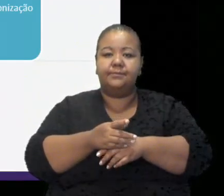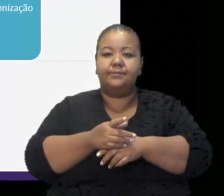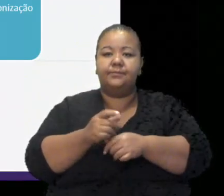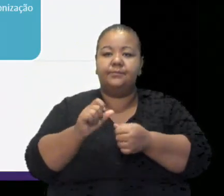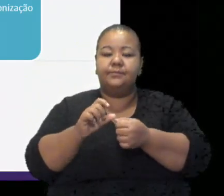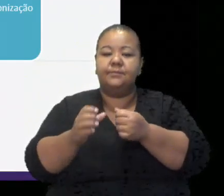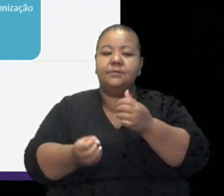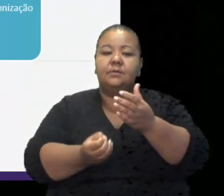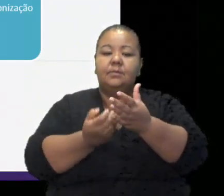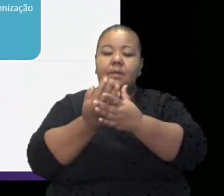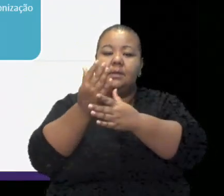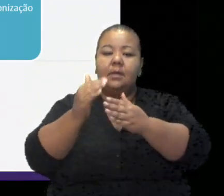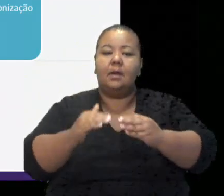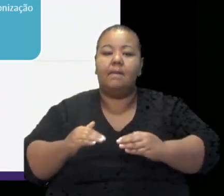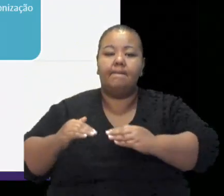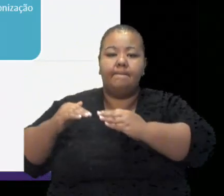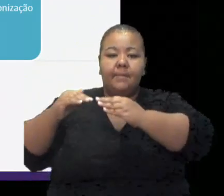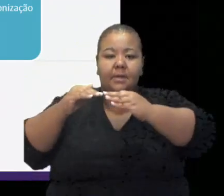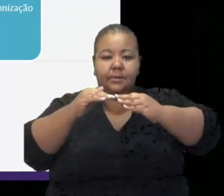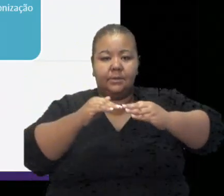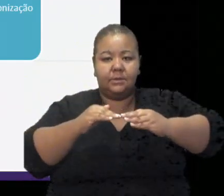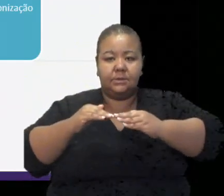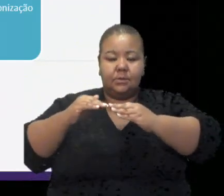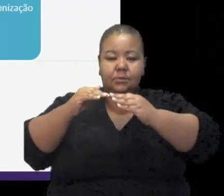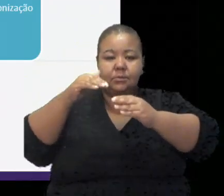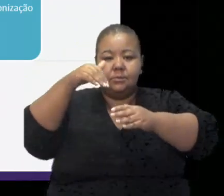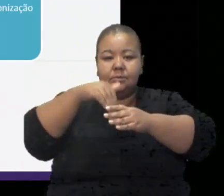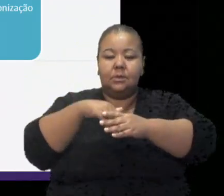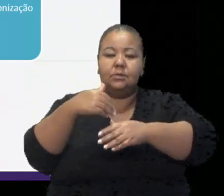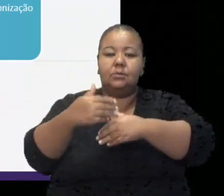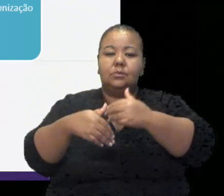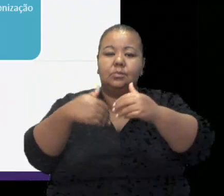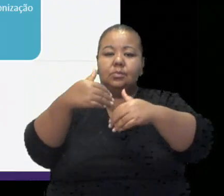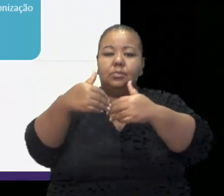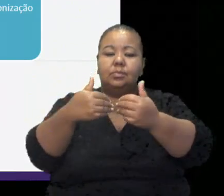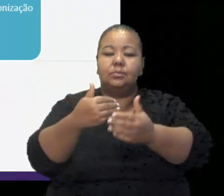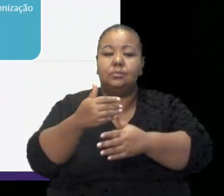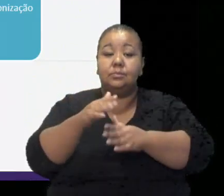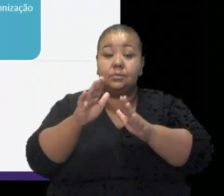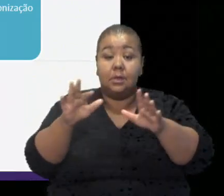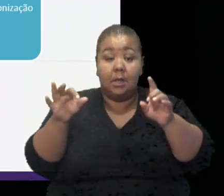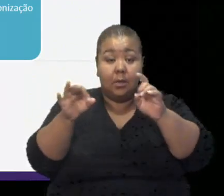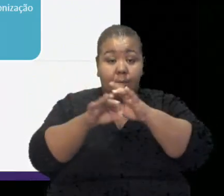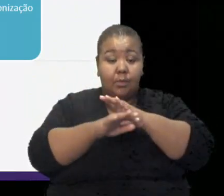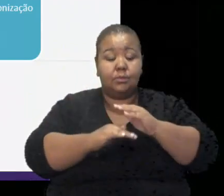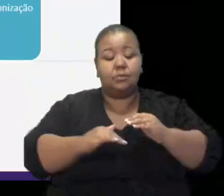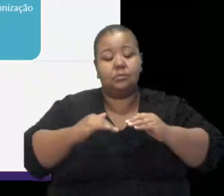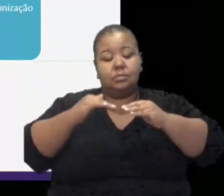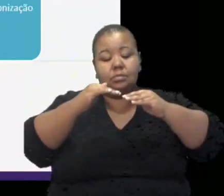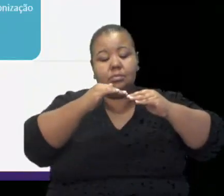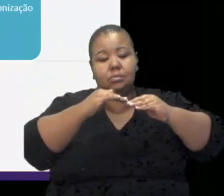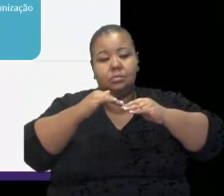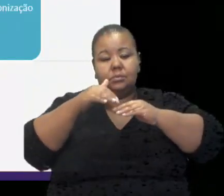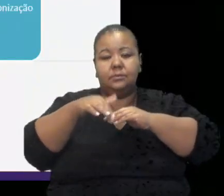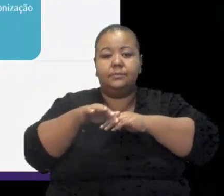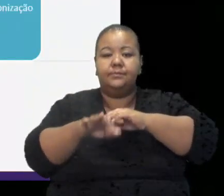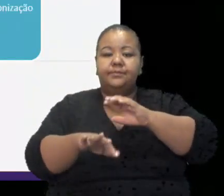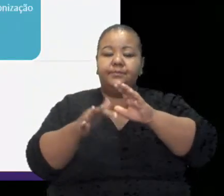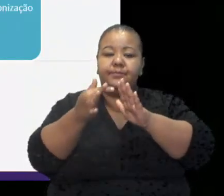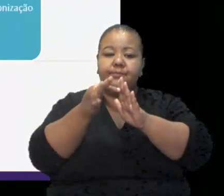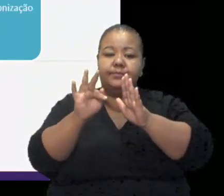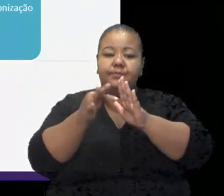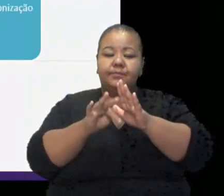para criar uma padronização dentro do processo. Aí eu padronizo todo o processo de fluxo de